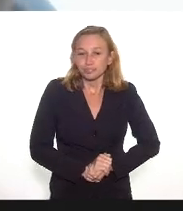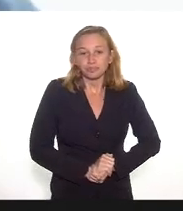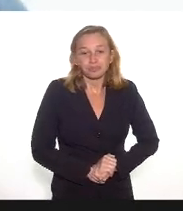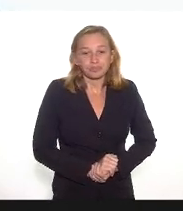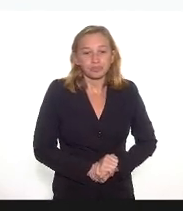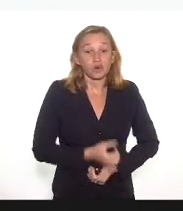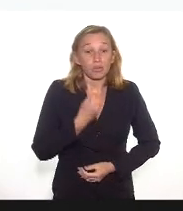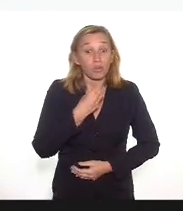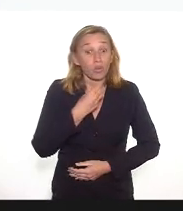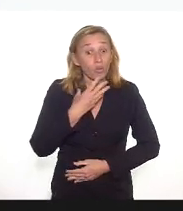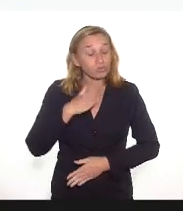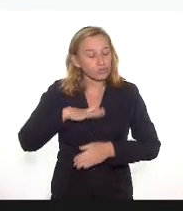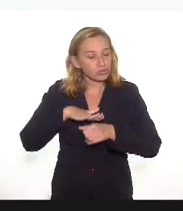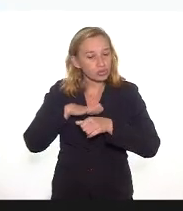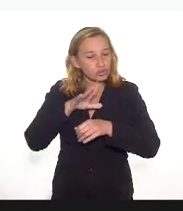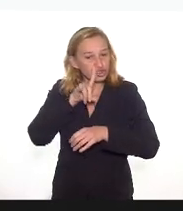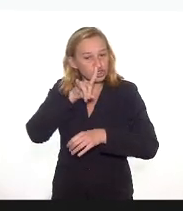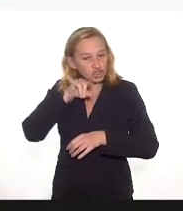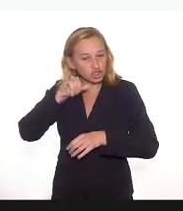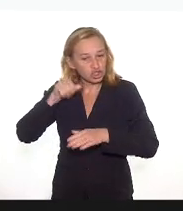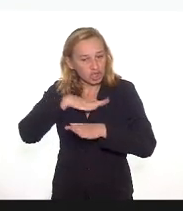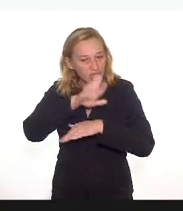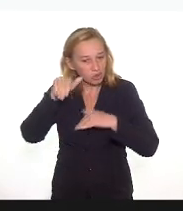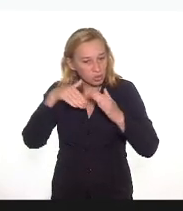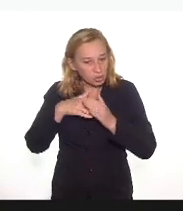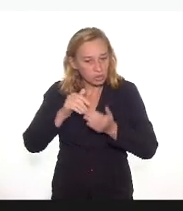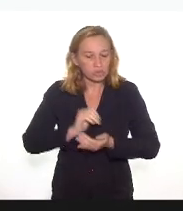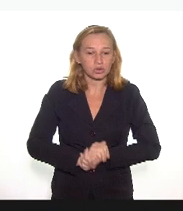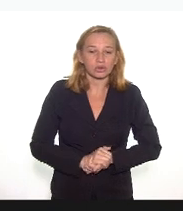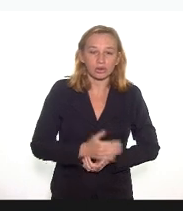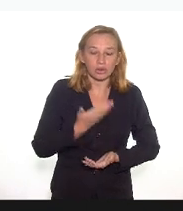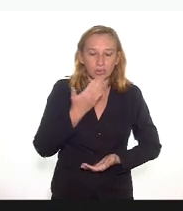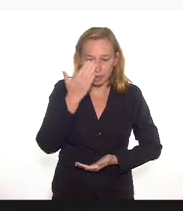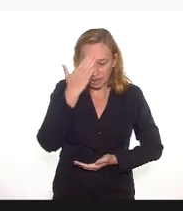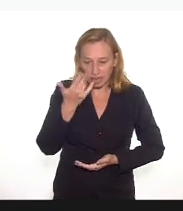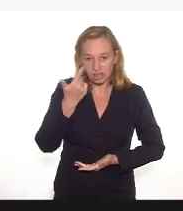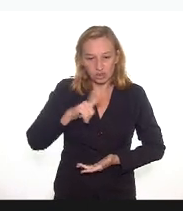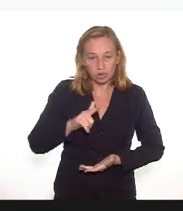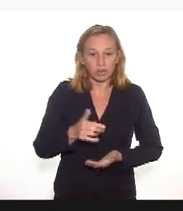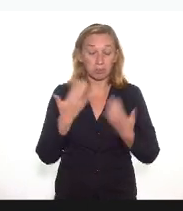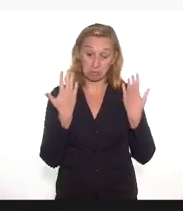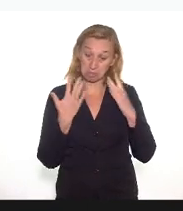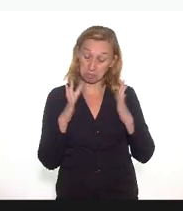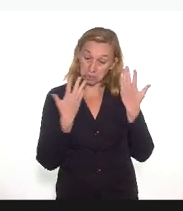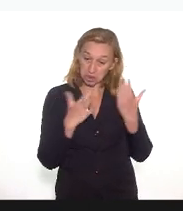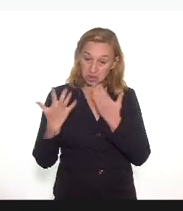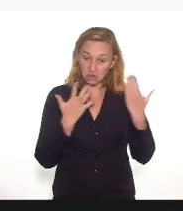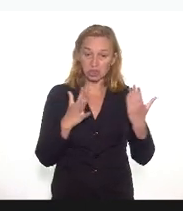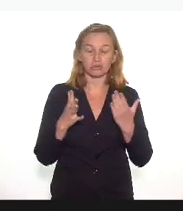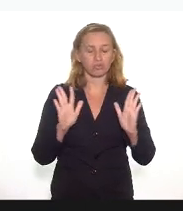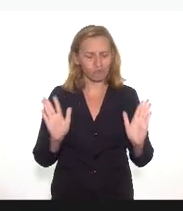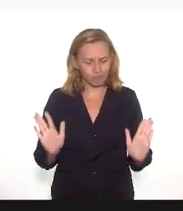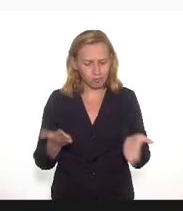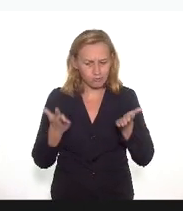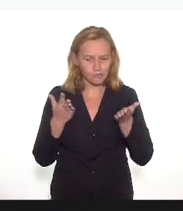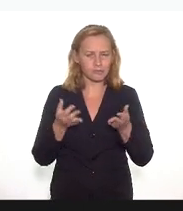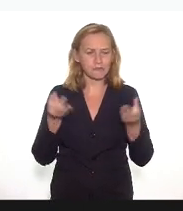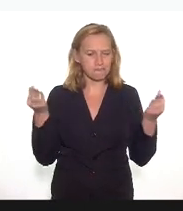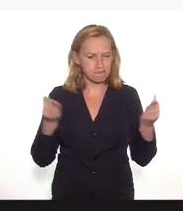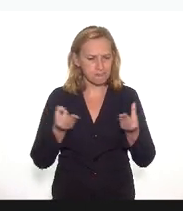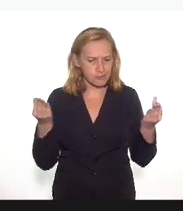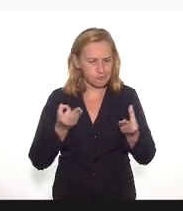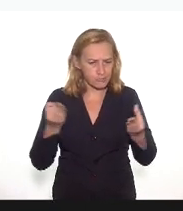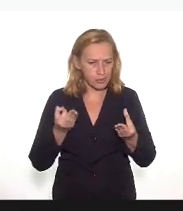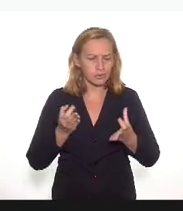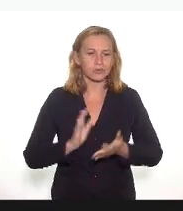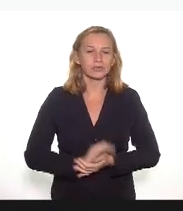Bom dia a todos. Obrigado pelo convite mais uma vez. Eu só queria parabenizar, eu acho que é uma excelente iniciativa. Niterói começou